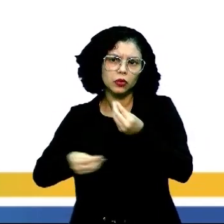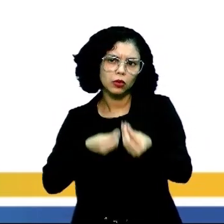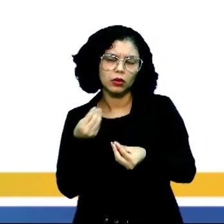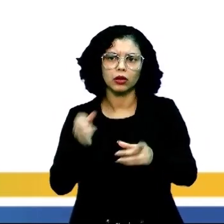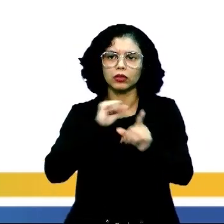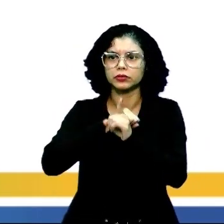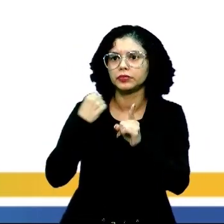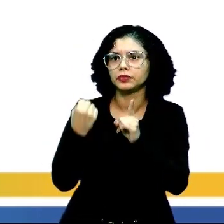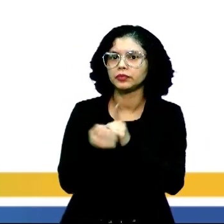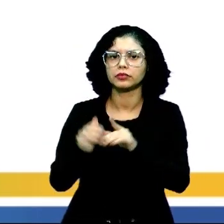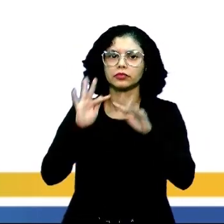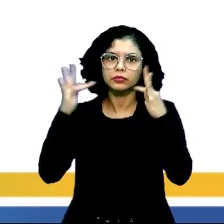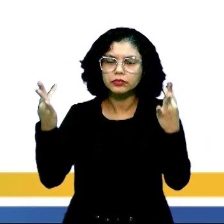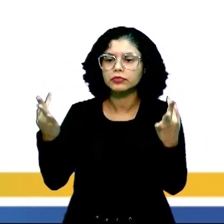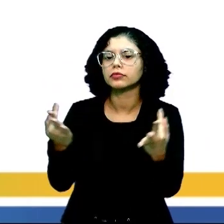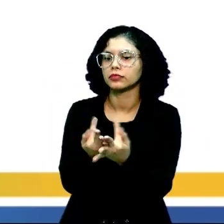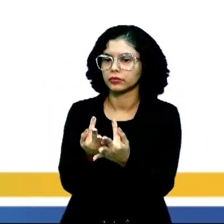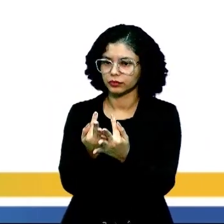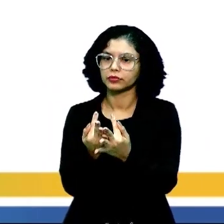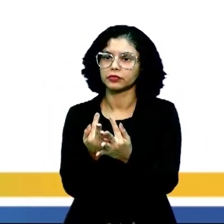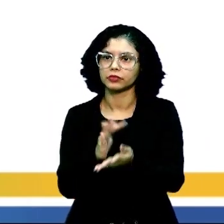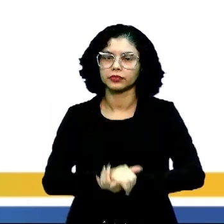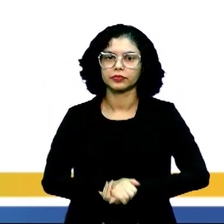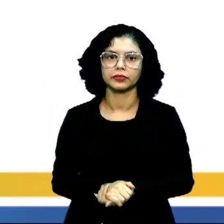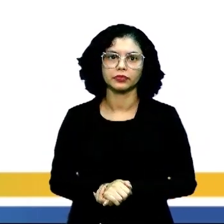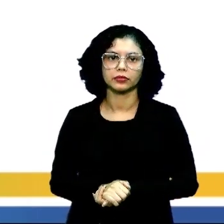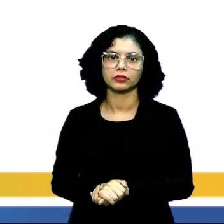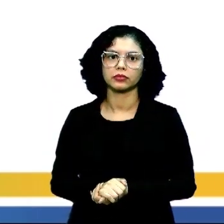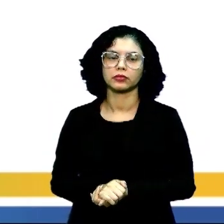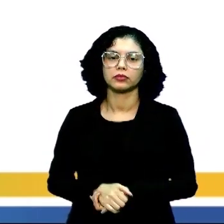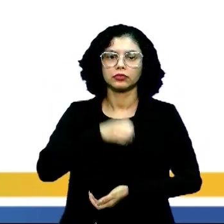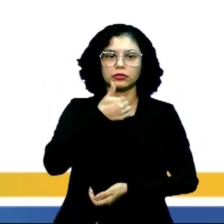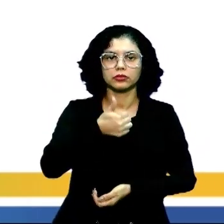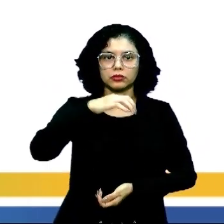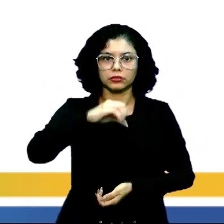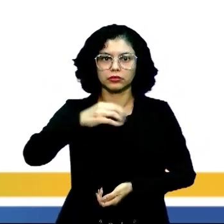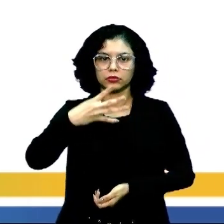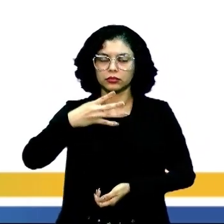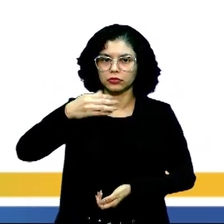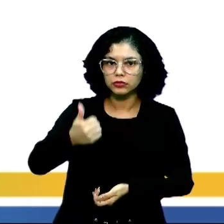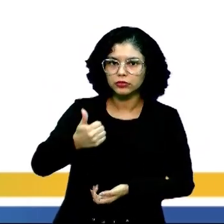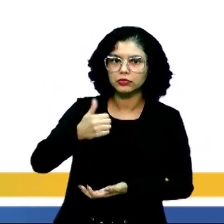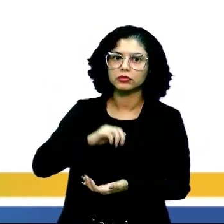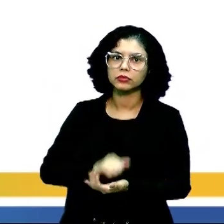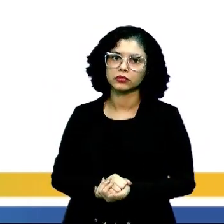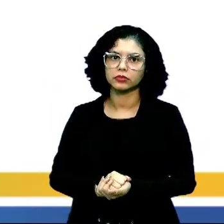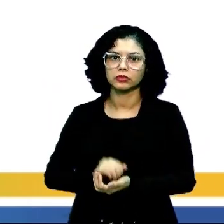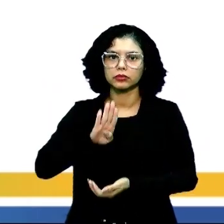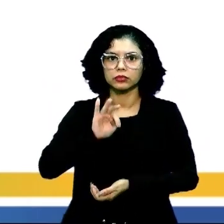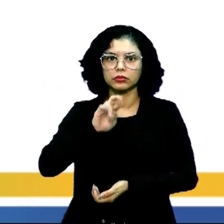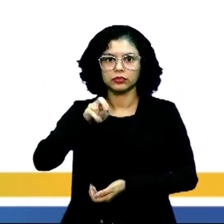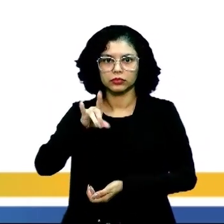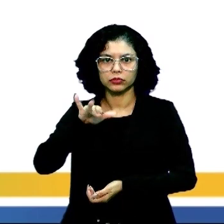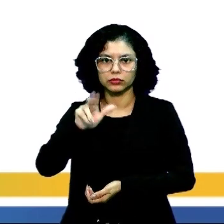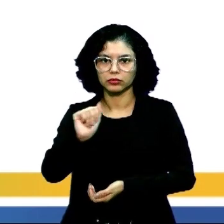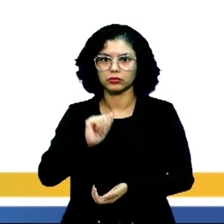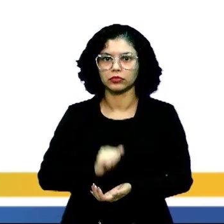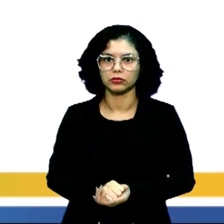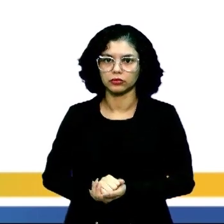ele uma sociedade ou família. Em 1941,